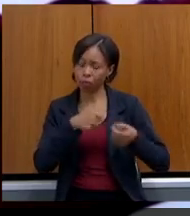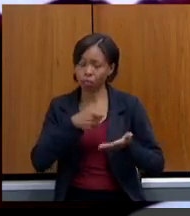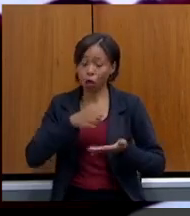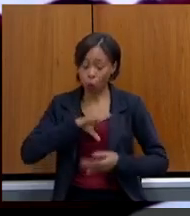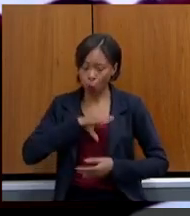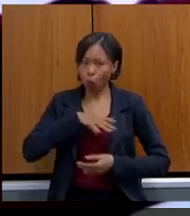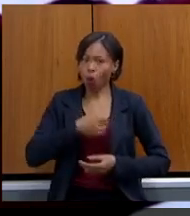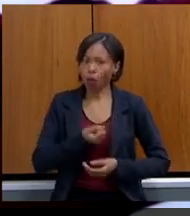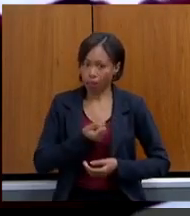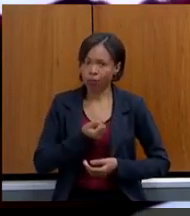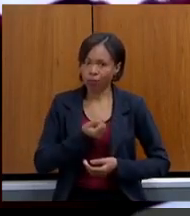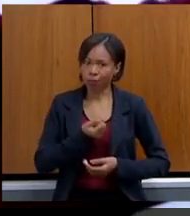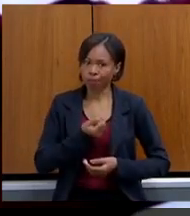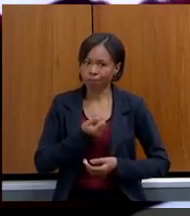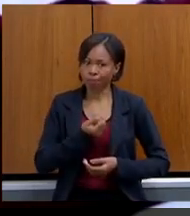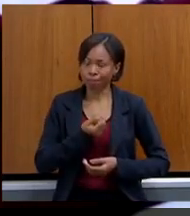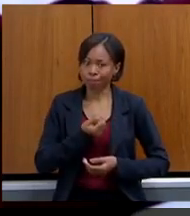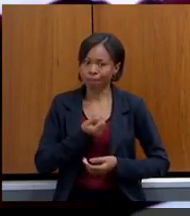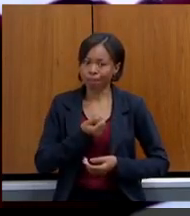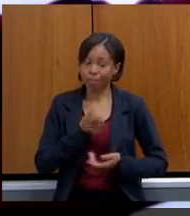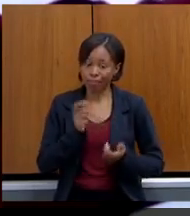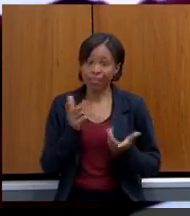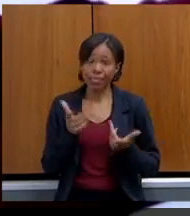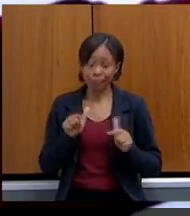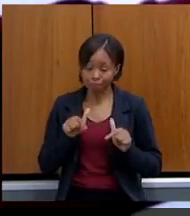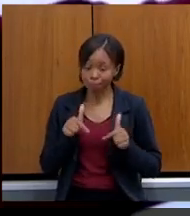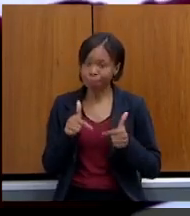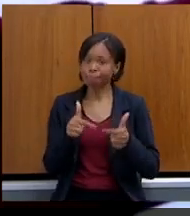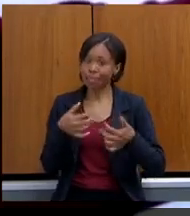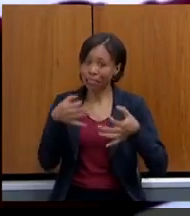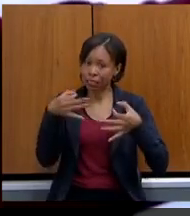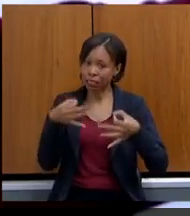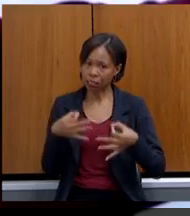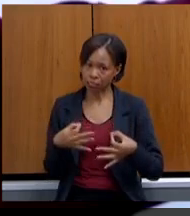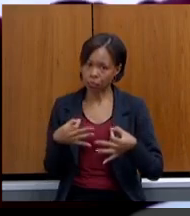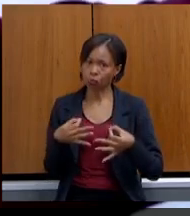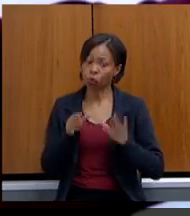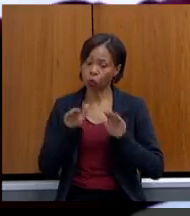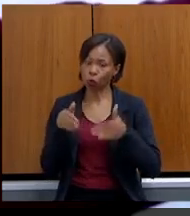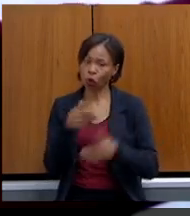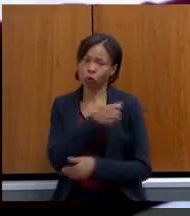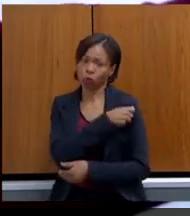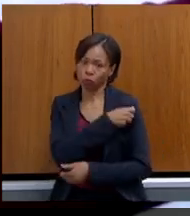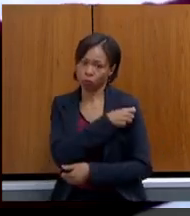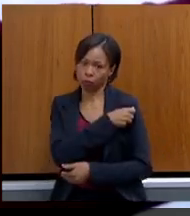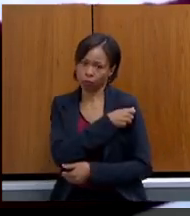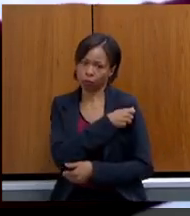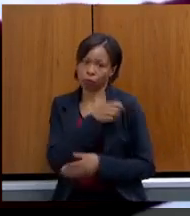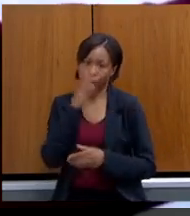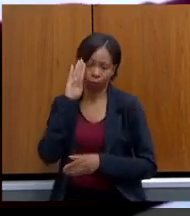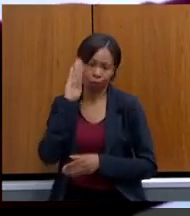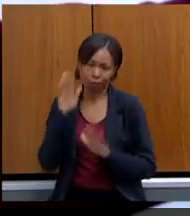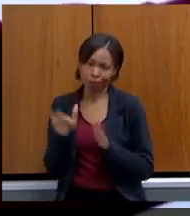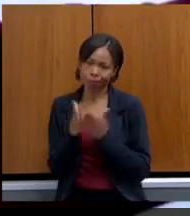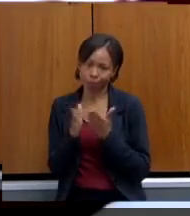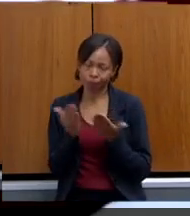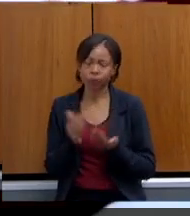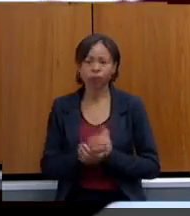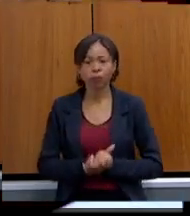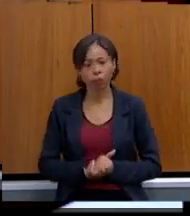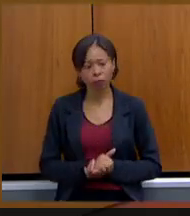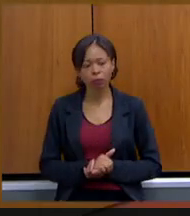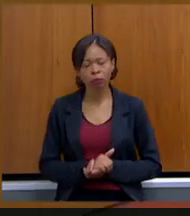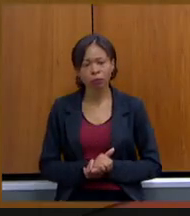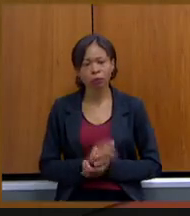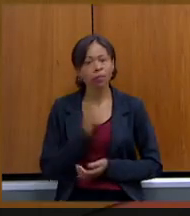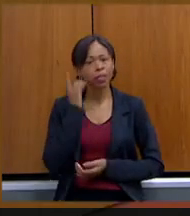na vida dos nossos estudantes especialmente aqueles mais minerais Muito obrigado Oi Ana Paula